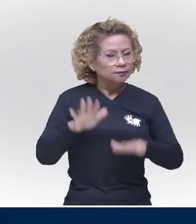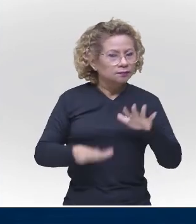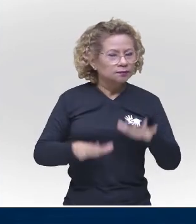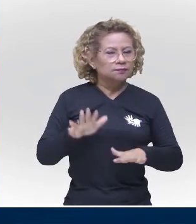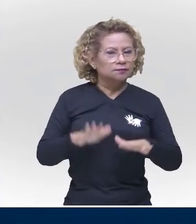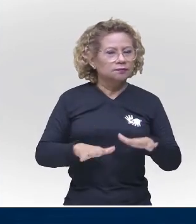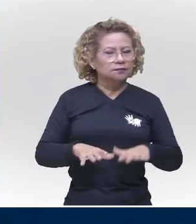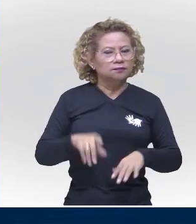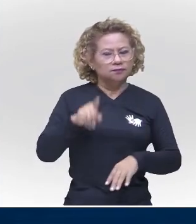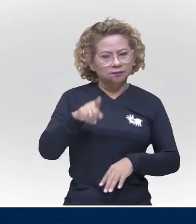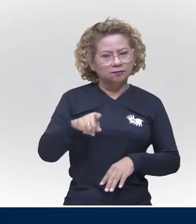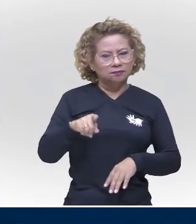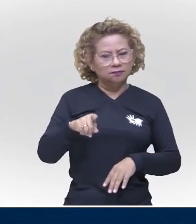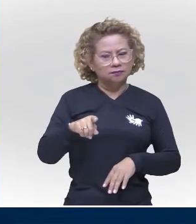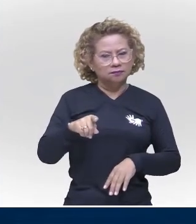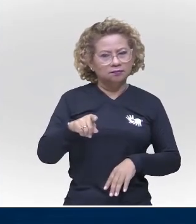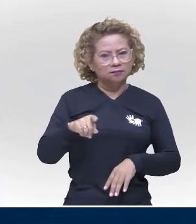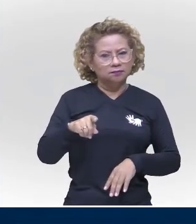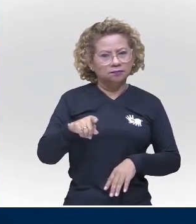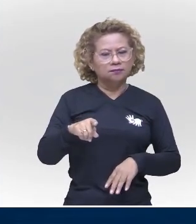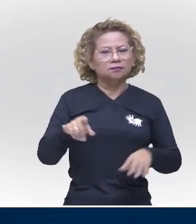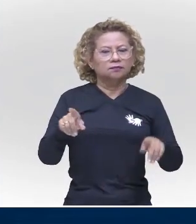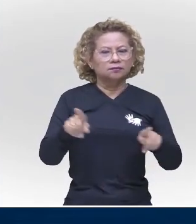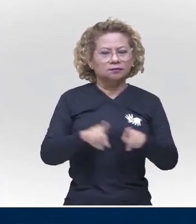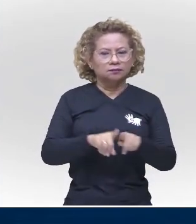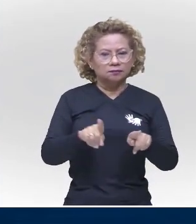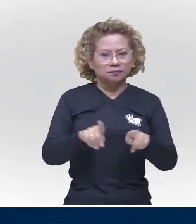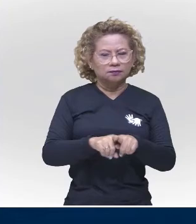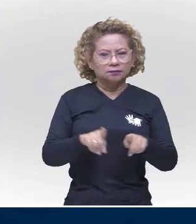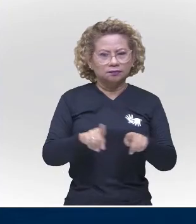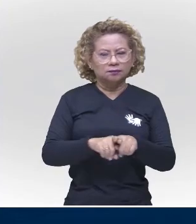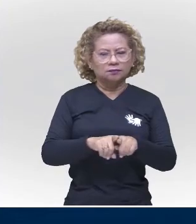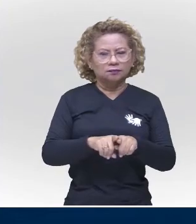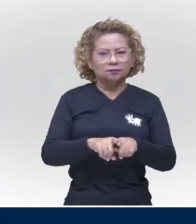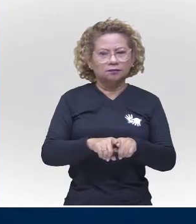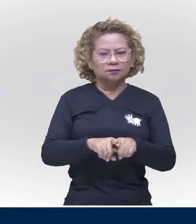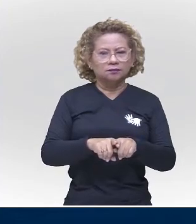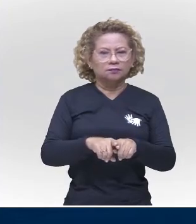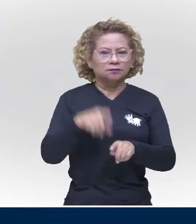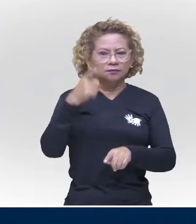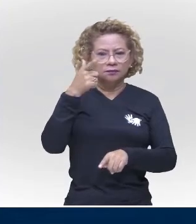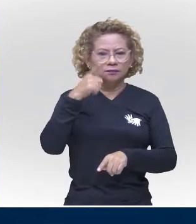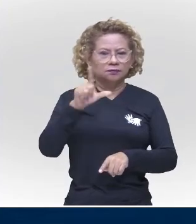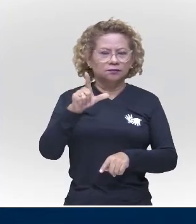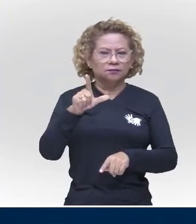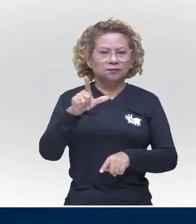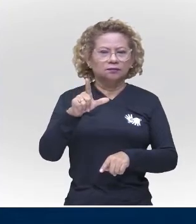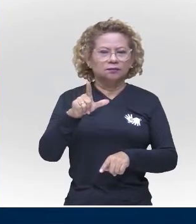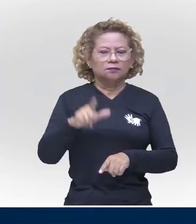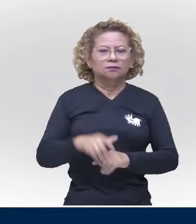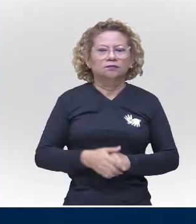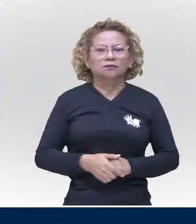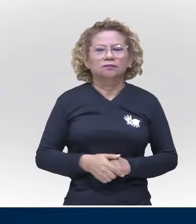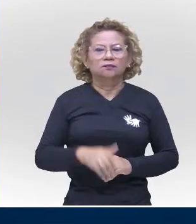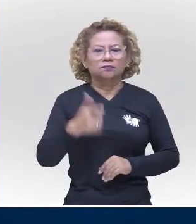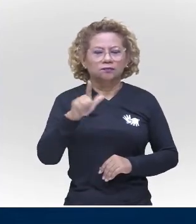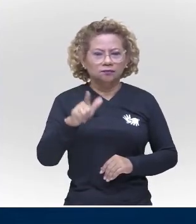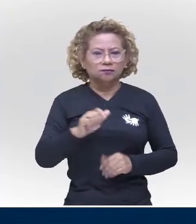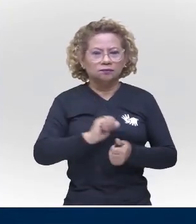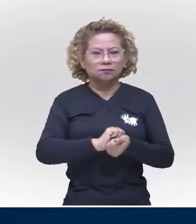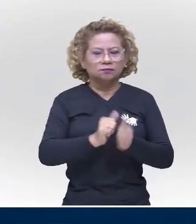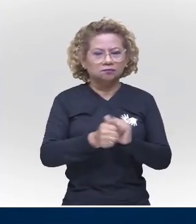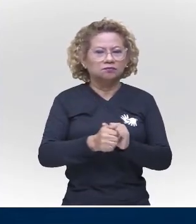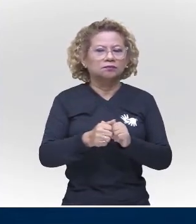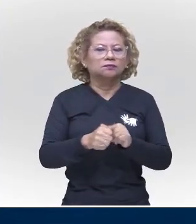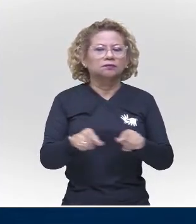pode terminar aí, né, a disputa. Outro que nós vimos foi o taekwondo, muito